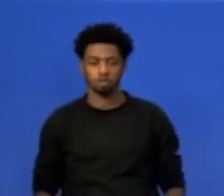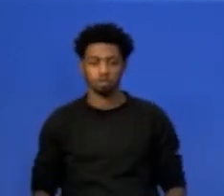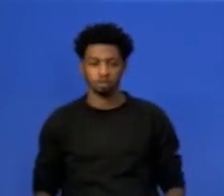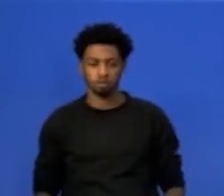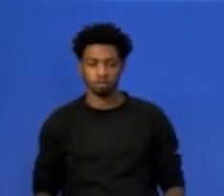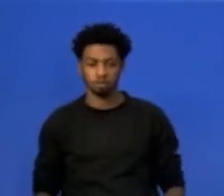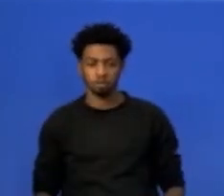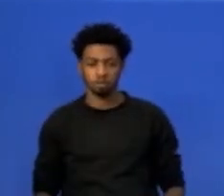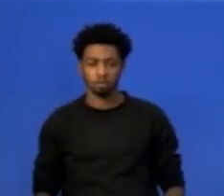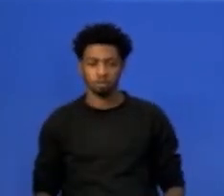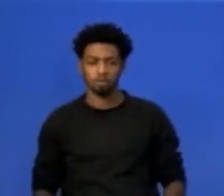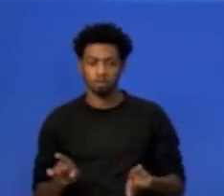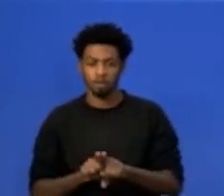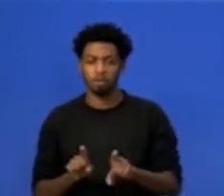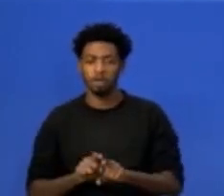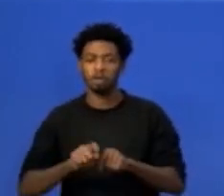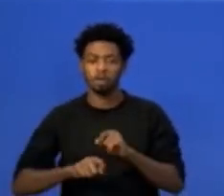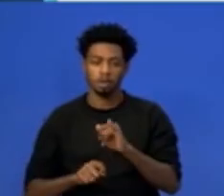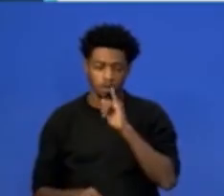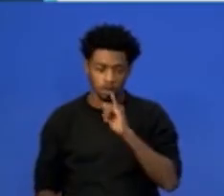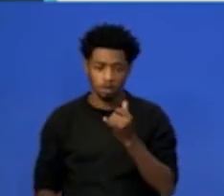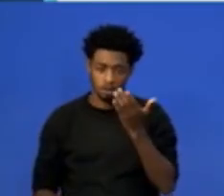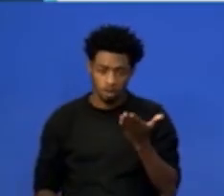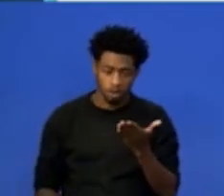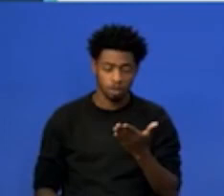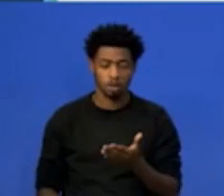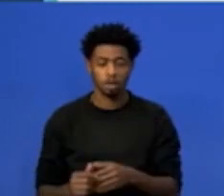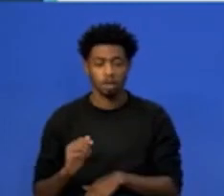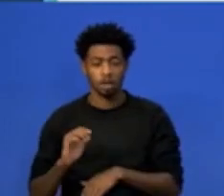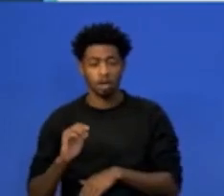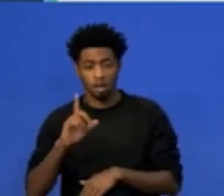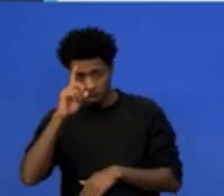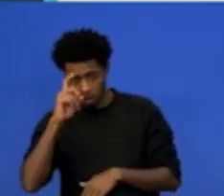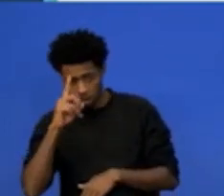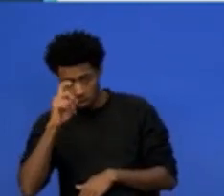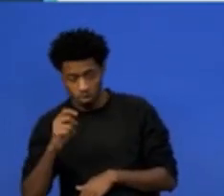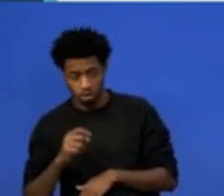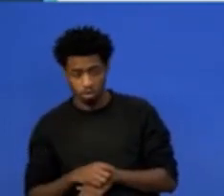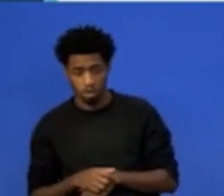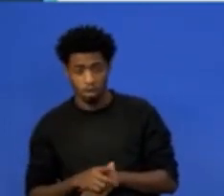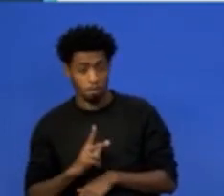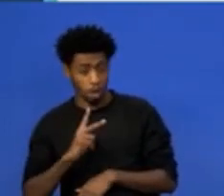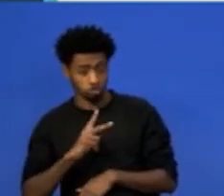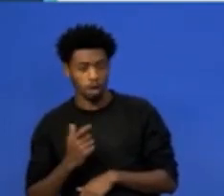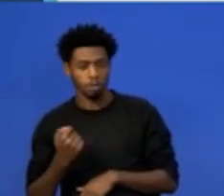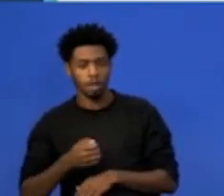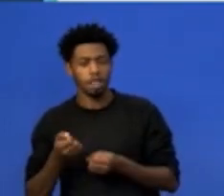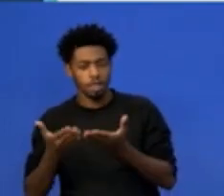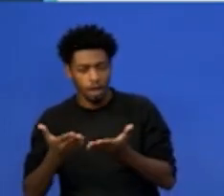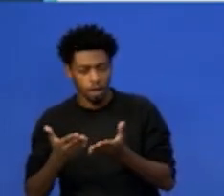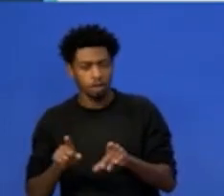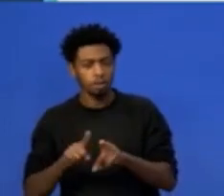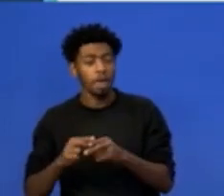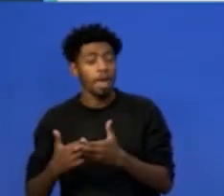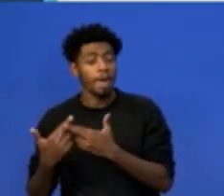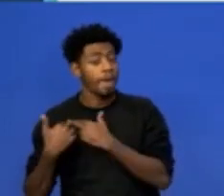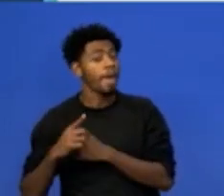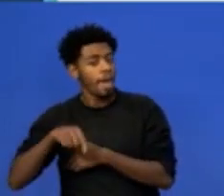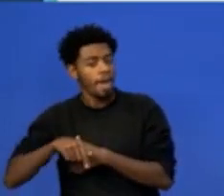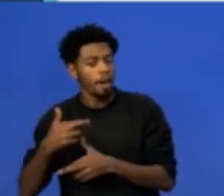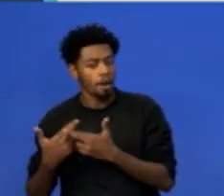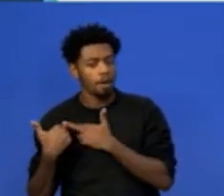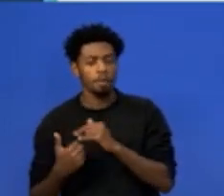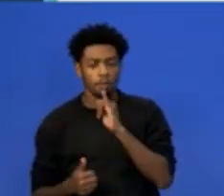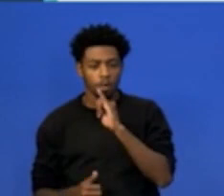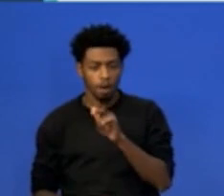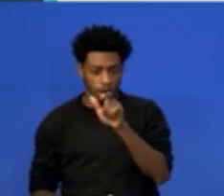Ainda falando sobre as garantias que devem ser oferecidas pelos planos de saúde, entra a parte de